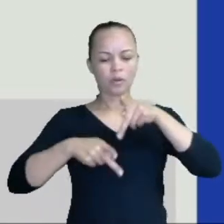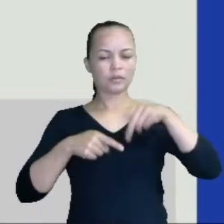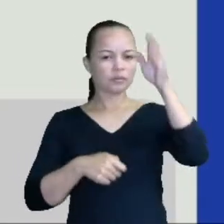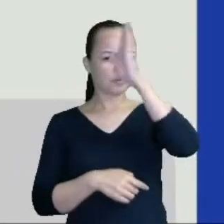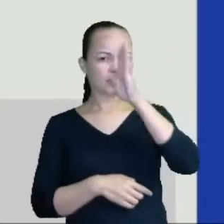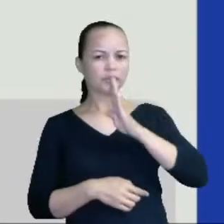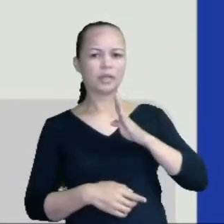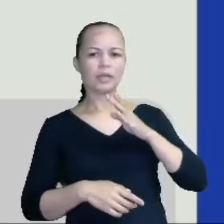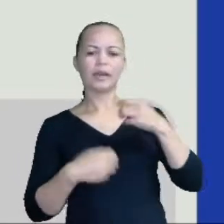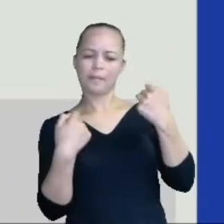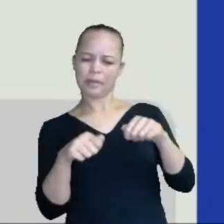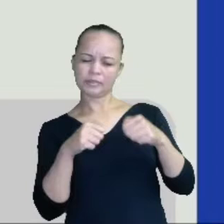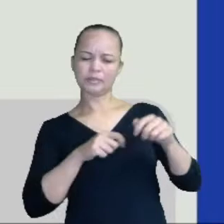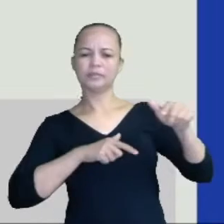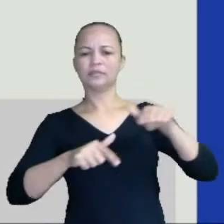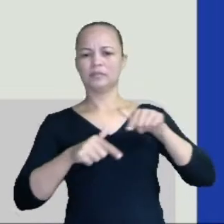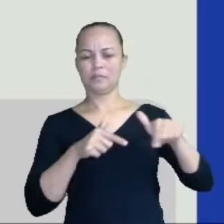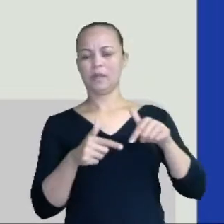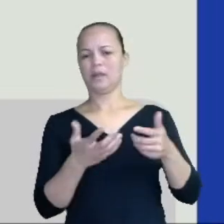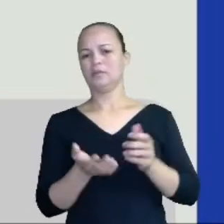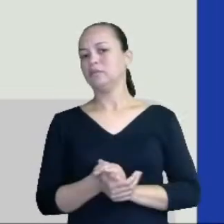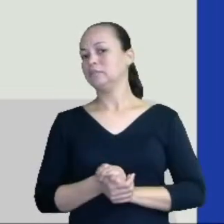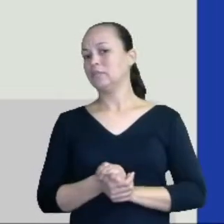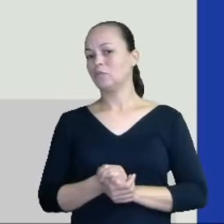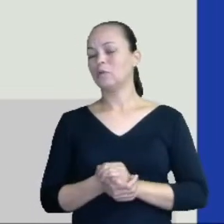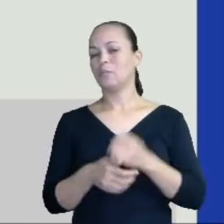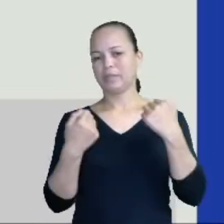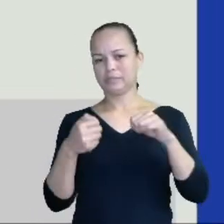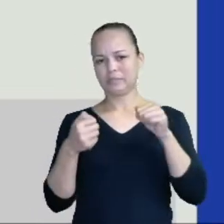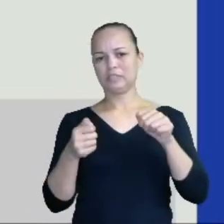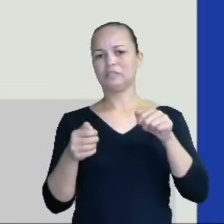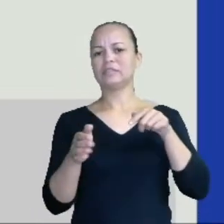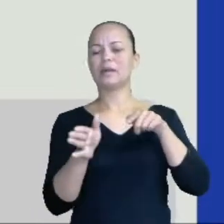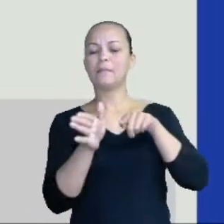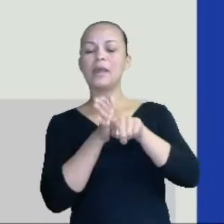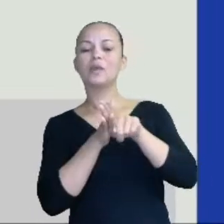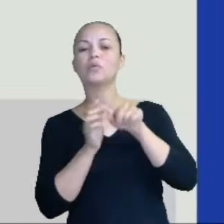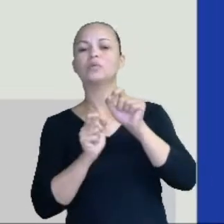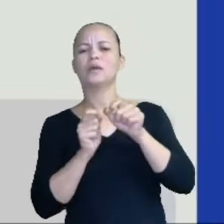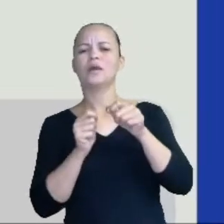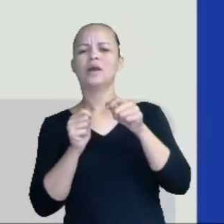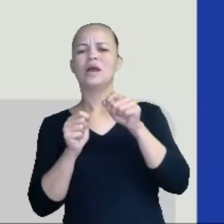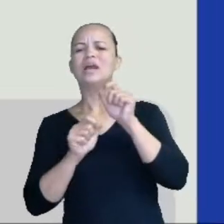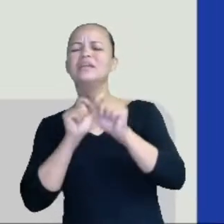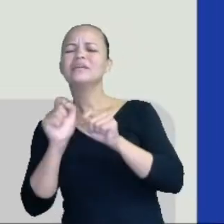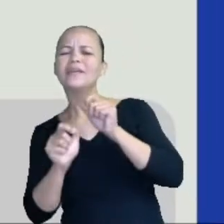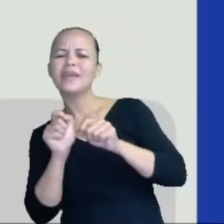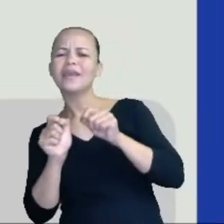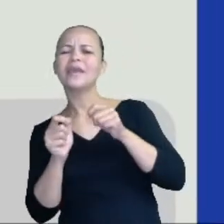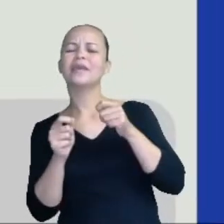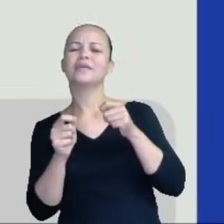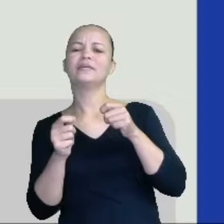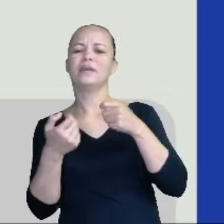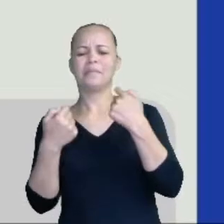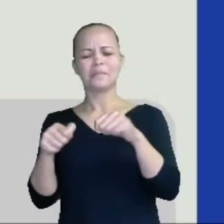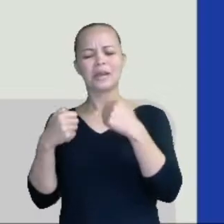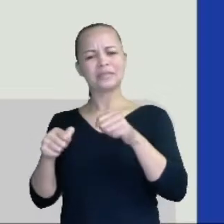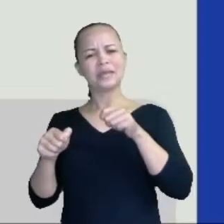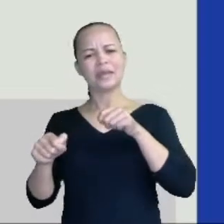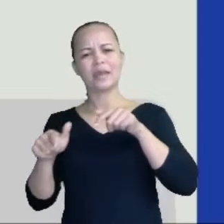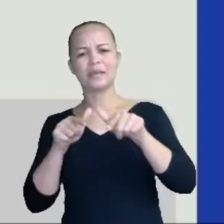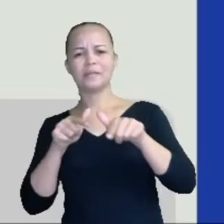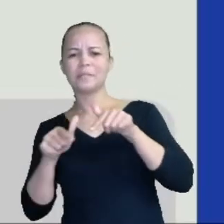dessa frase, eu vou ter que fazer a pergunta quem ao verbo, ou seja, quem necessita de empregos. Logo vem a resposta,